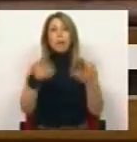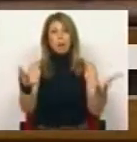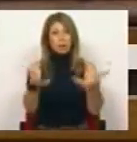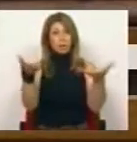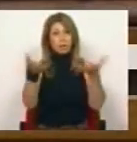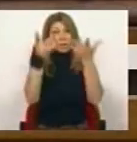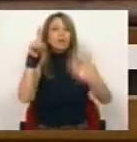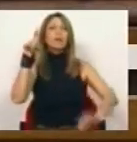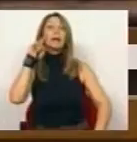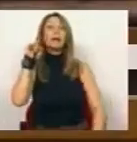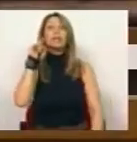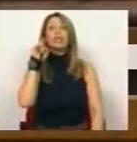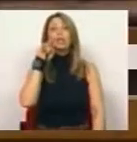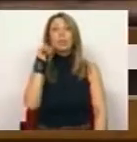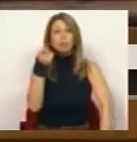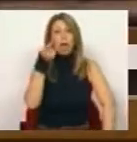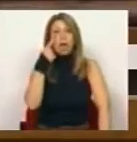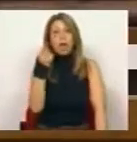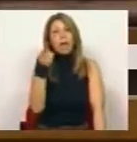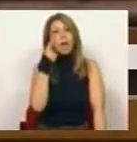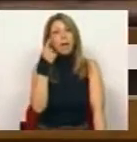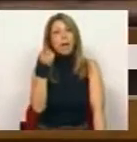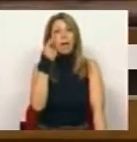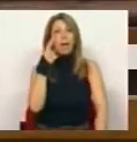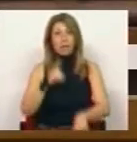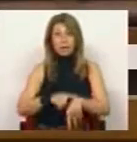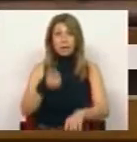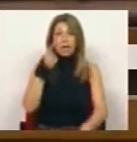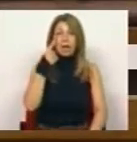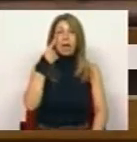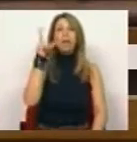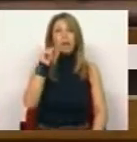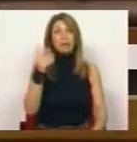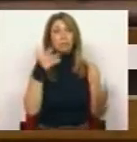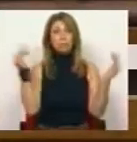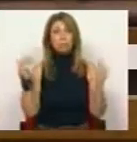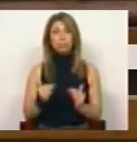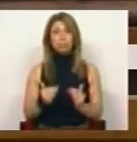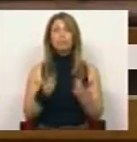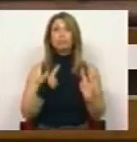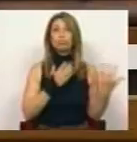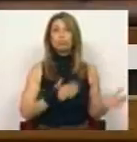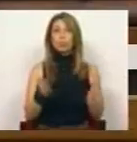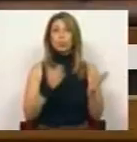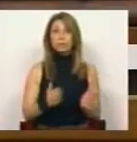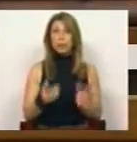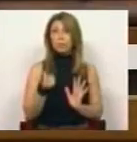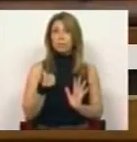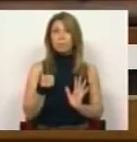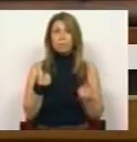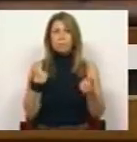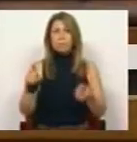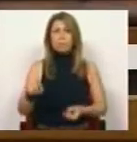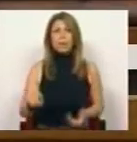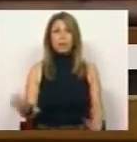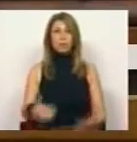a resistência e a durabilidade, para além do reduzido custo de produção, que tornam este material útil a